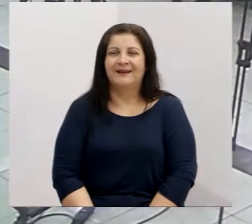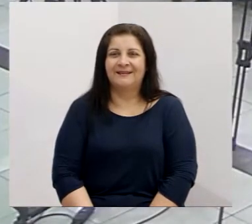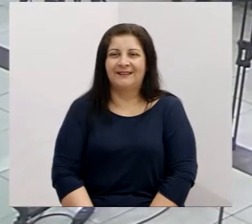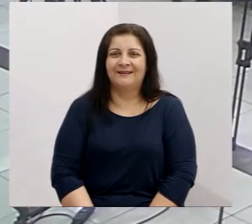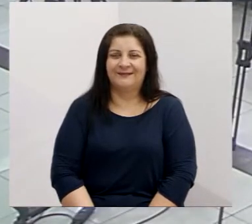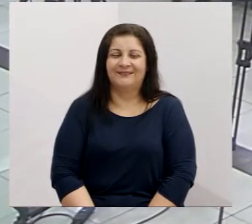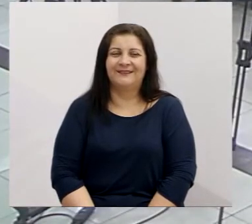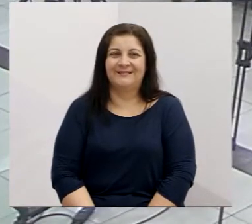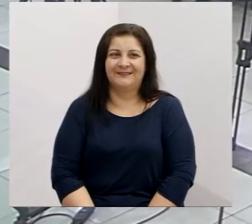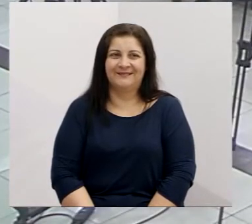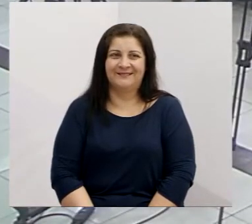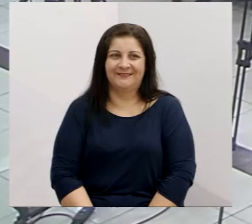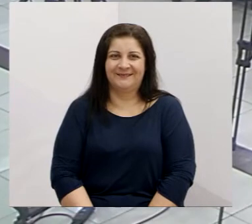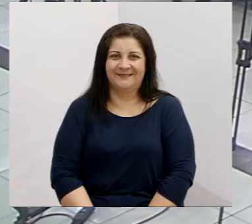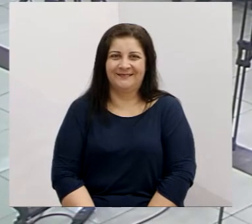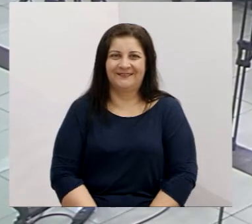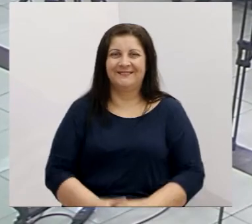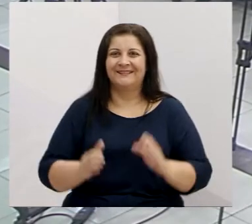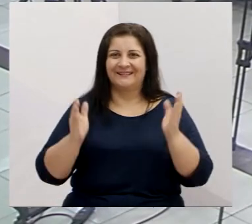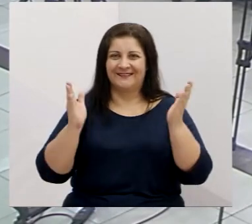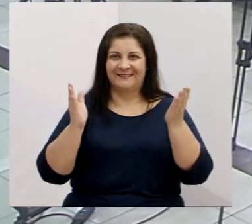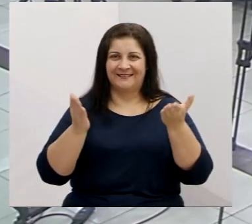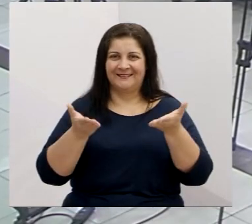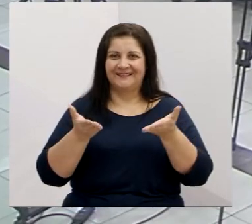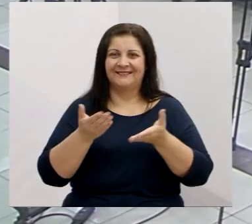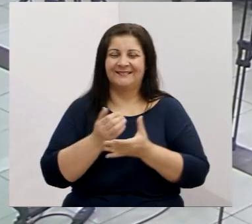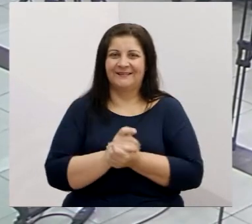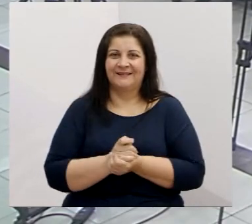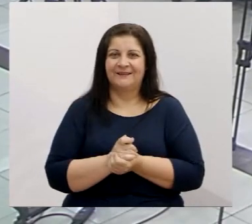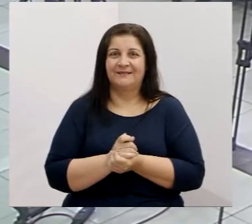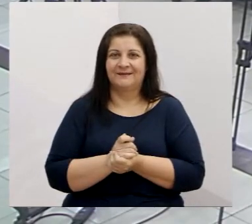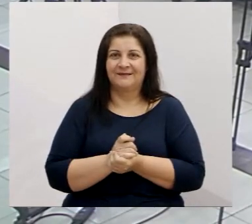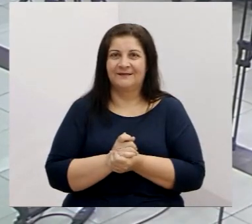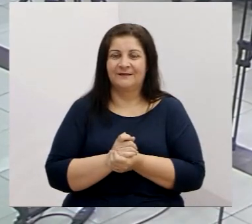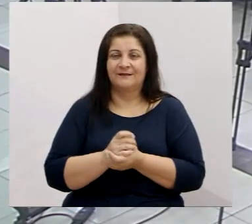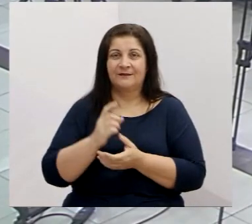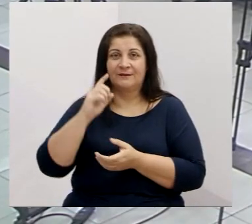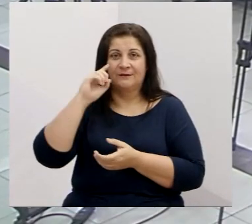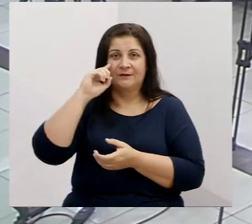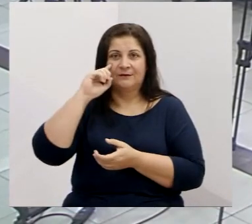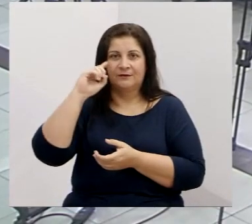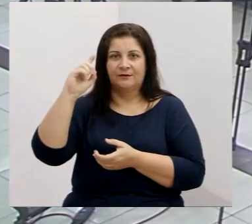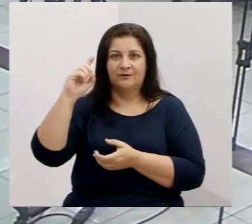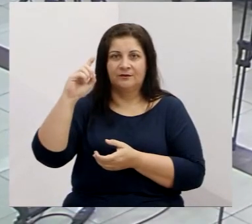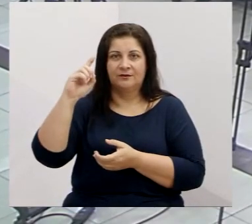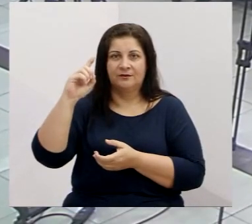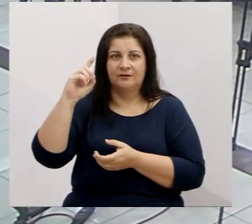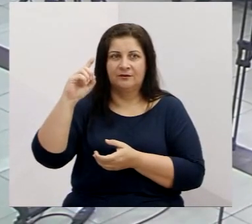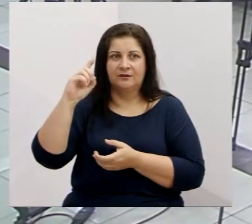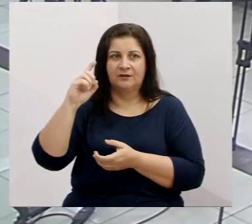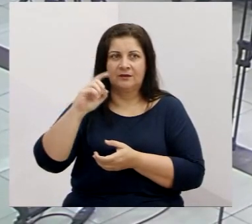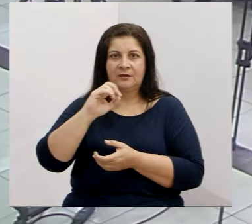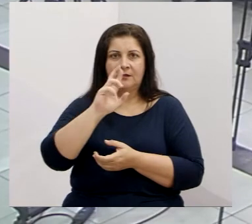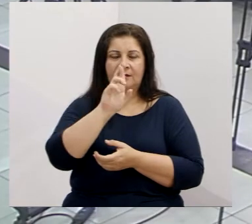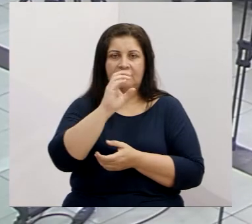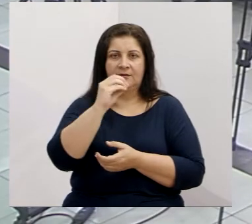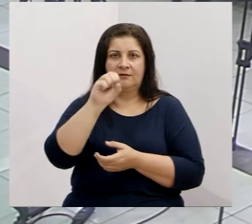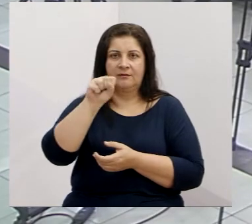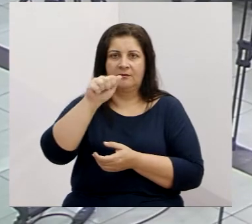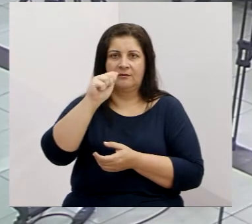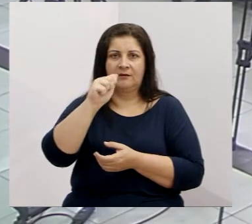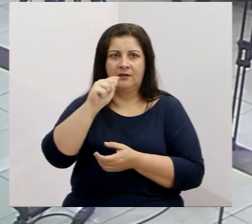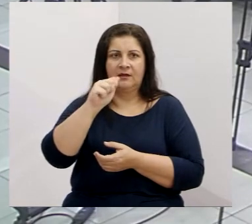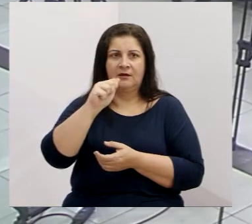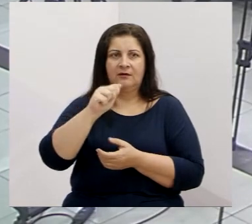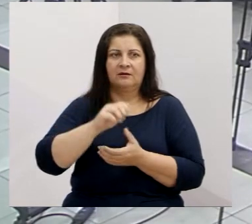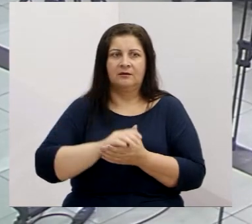o prefeito senhoras e senhores vamos ouvir agora Valquíria Imaculada Rosa uma das homenageadas que foi escolhida